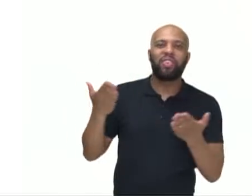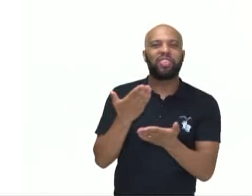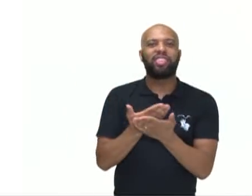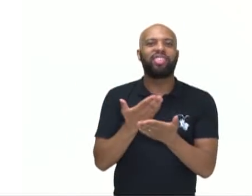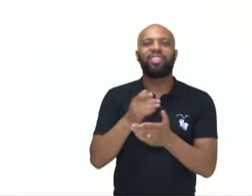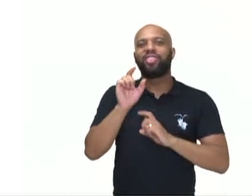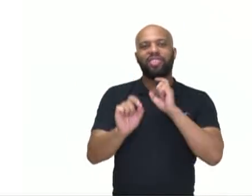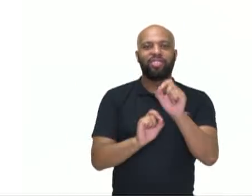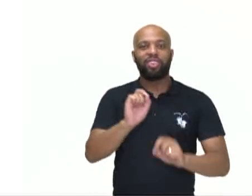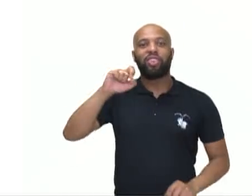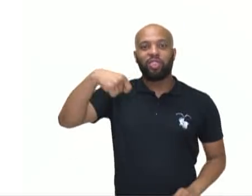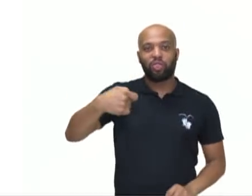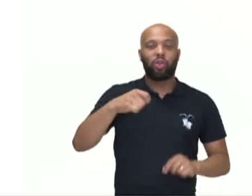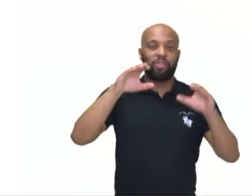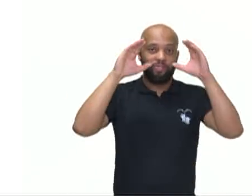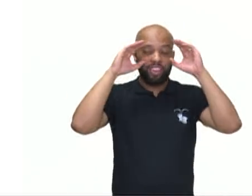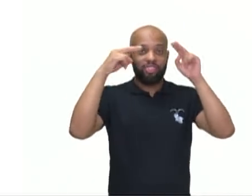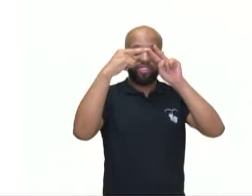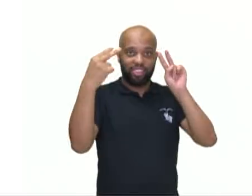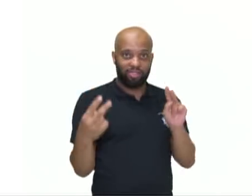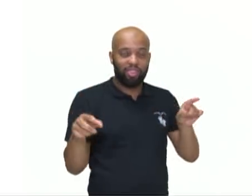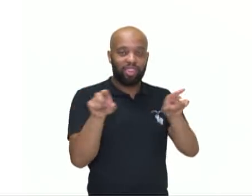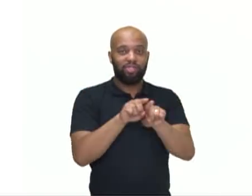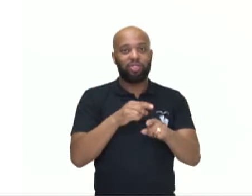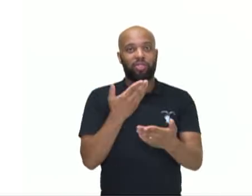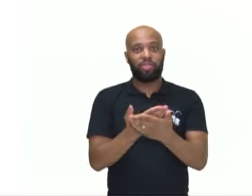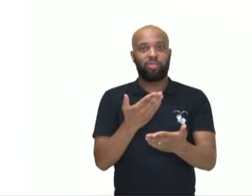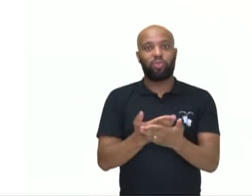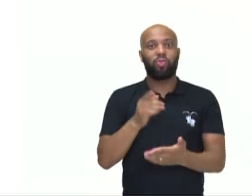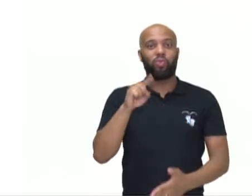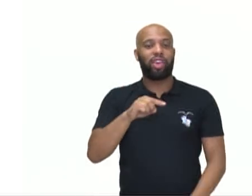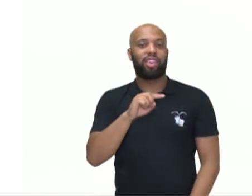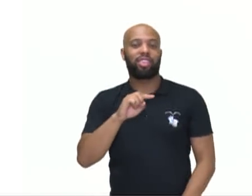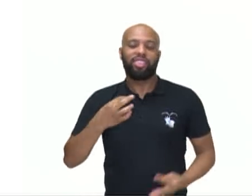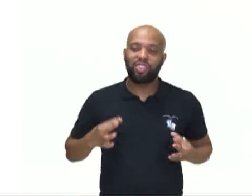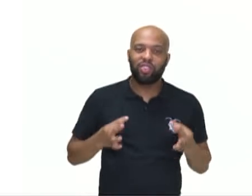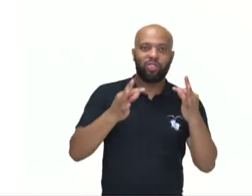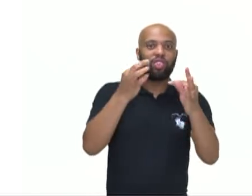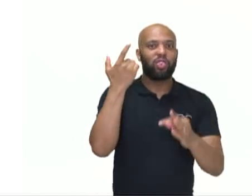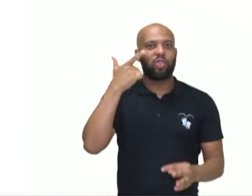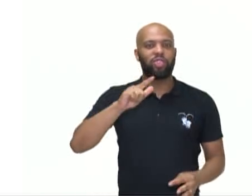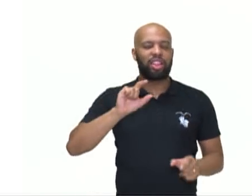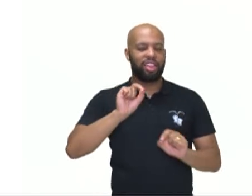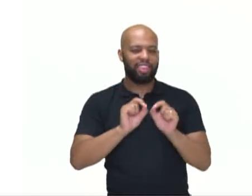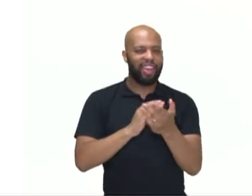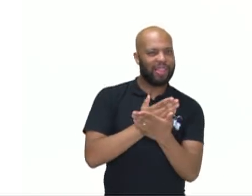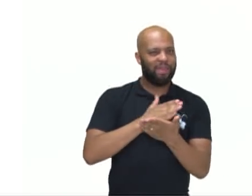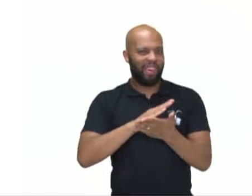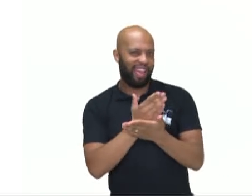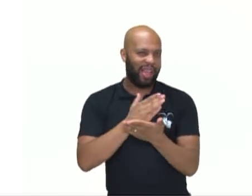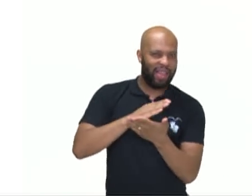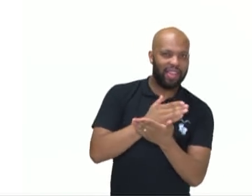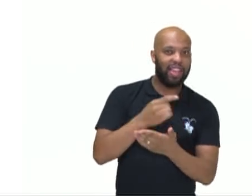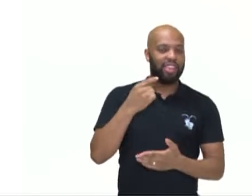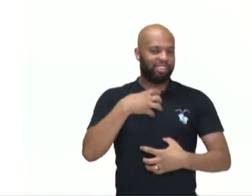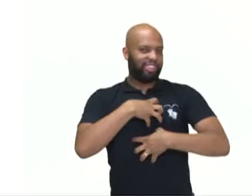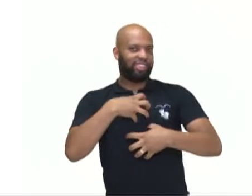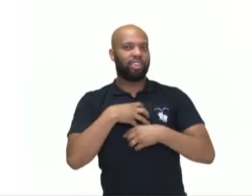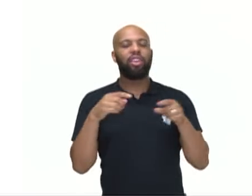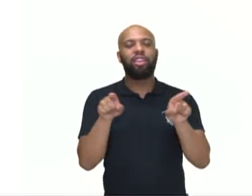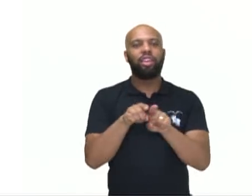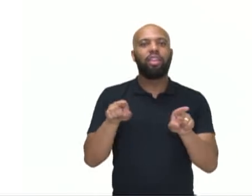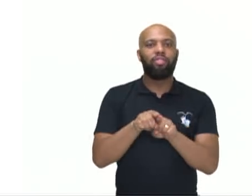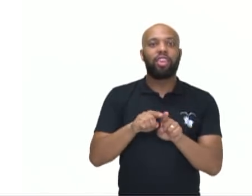gente falou sobre a realidade virtual, a gente viu que ela é uma tecnologia capaz de enganar os nossos sentidos,